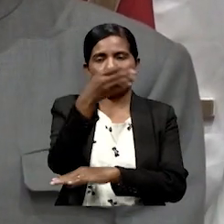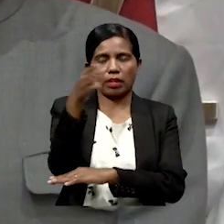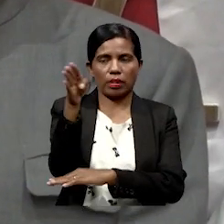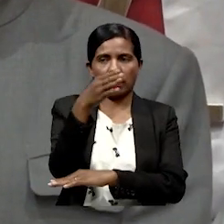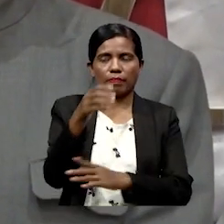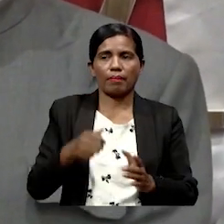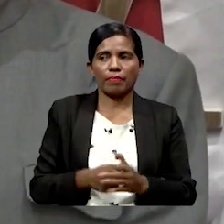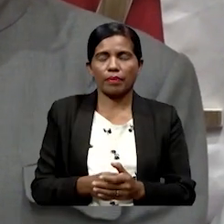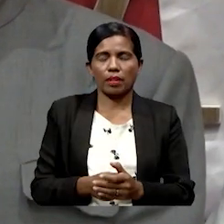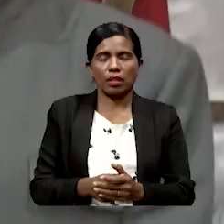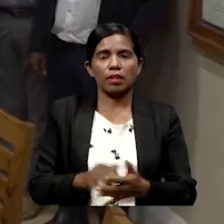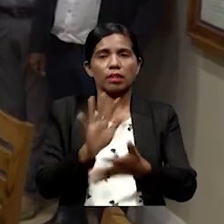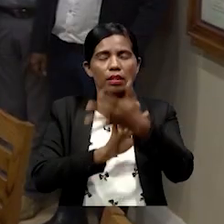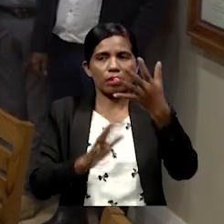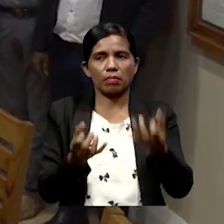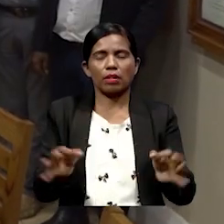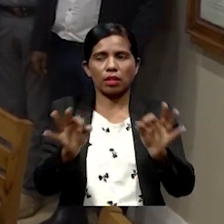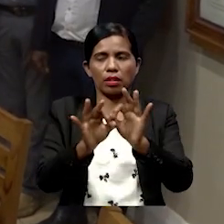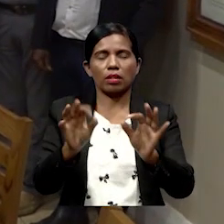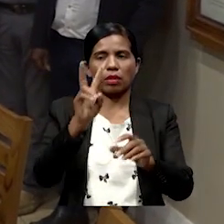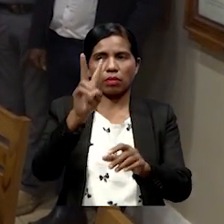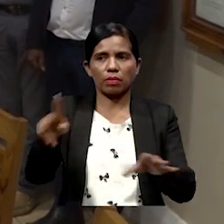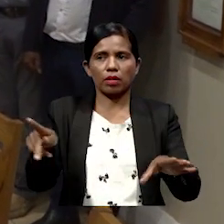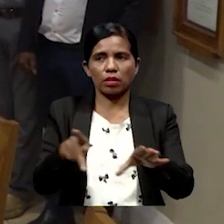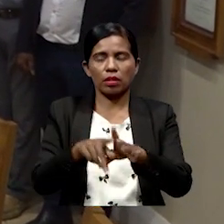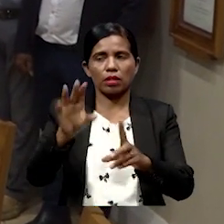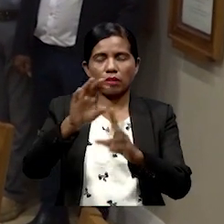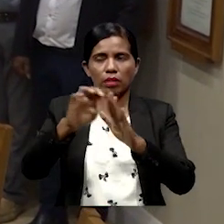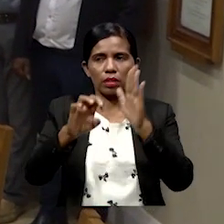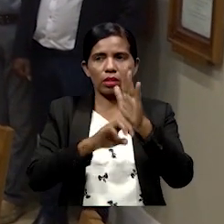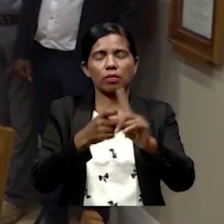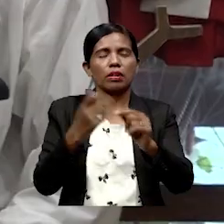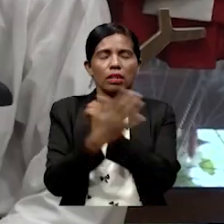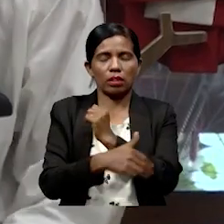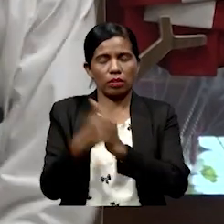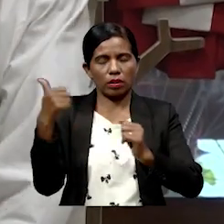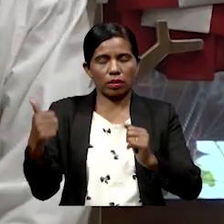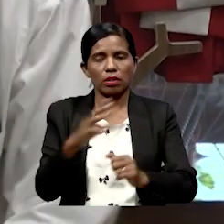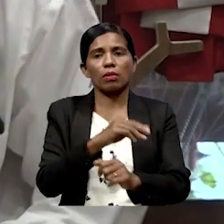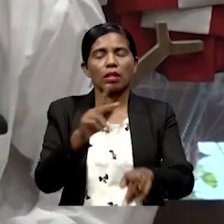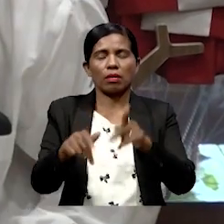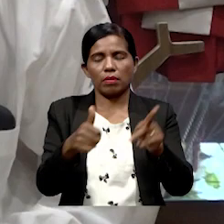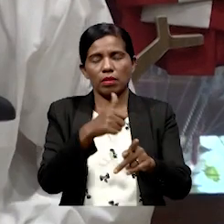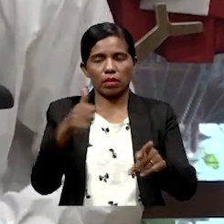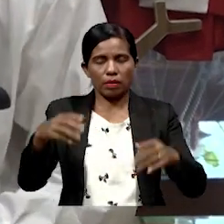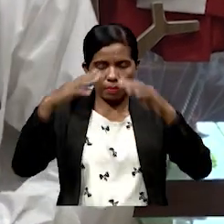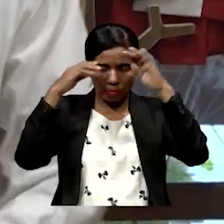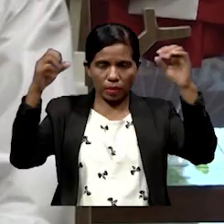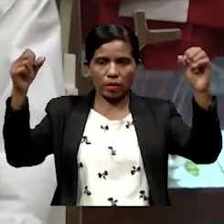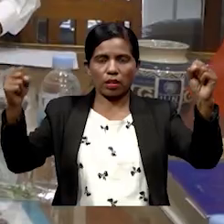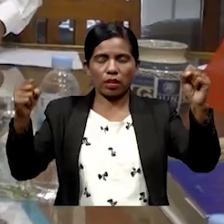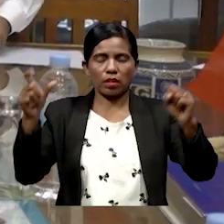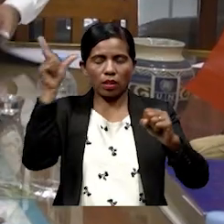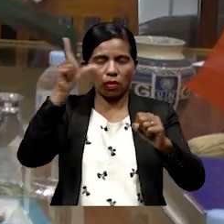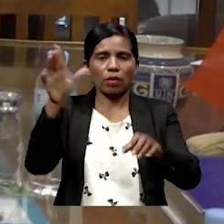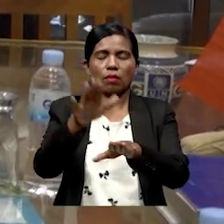Cerimônia importante Ruané se participa hos chefe de Estado hos nação Balung, nomos personalidade Balung, nebe Presidente da República Luolo